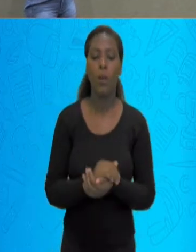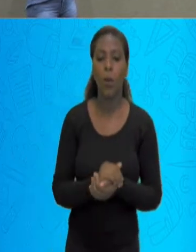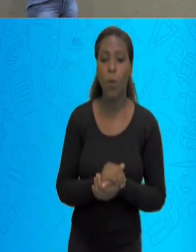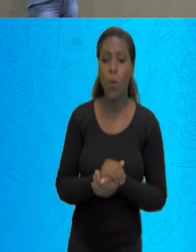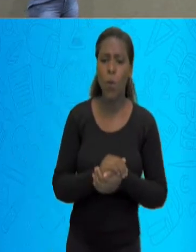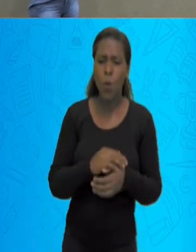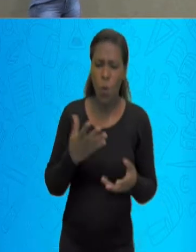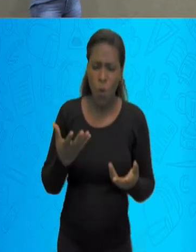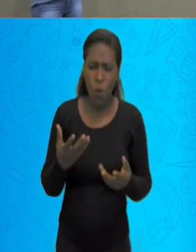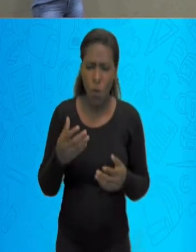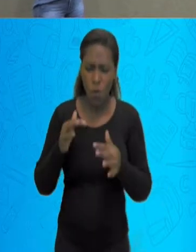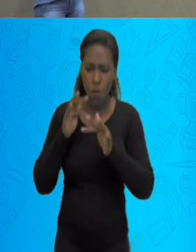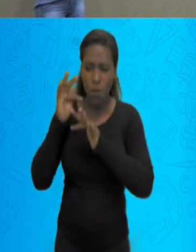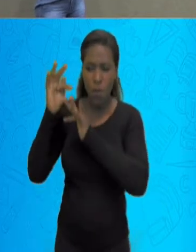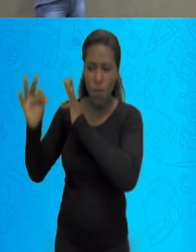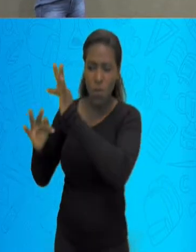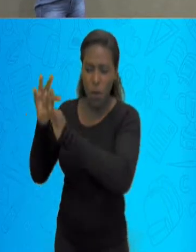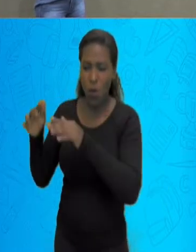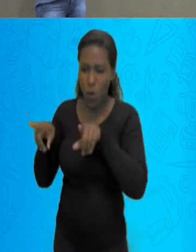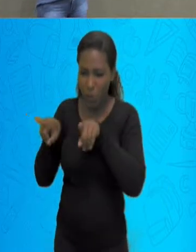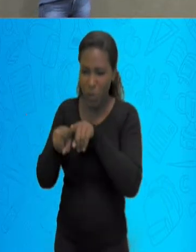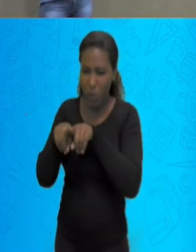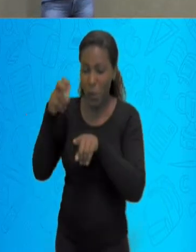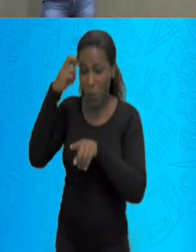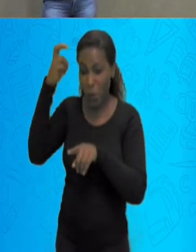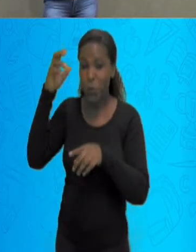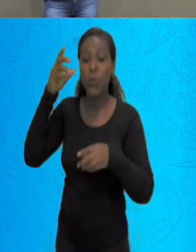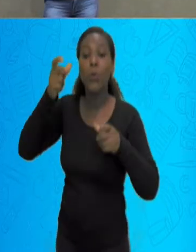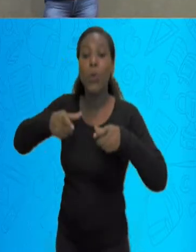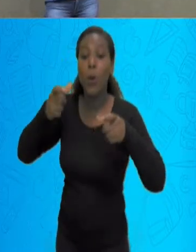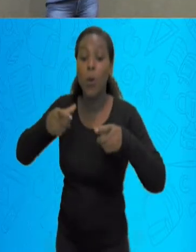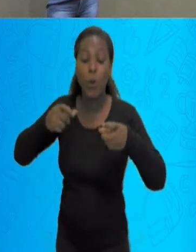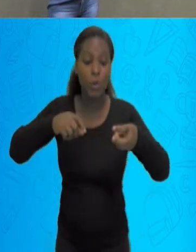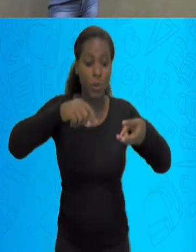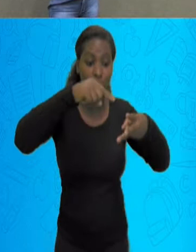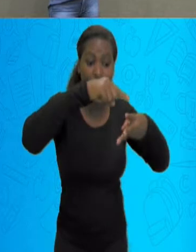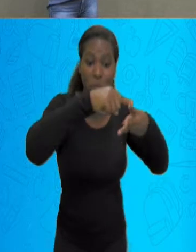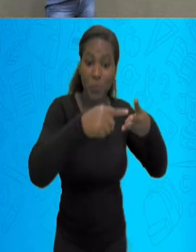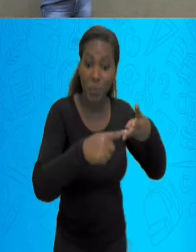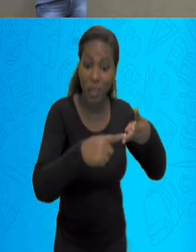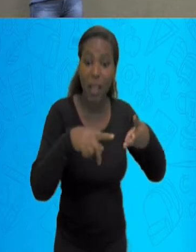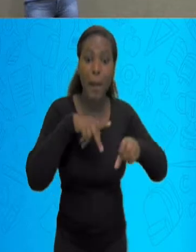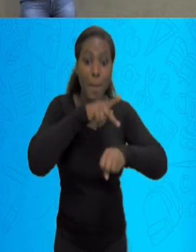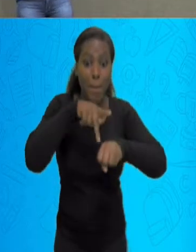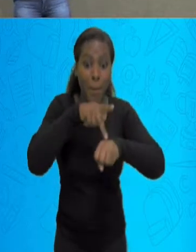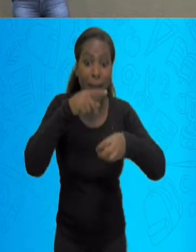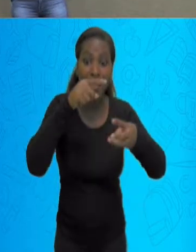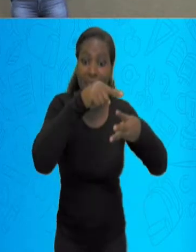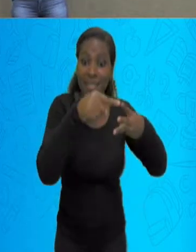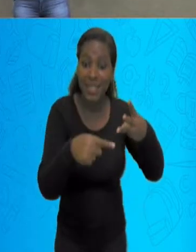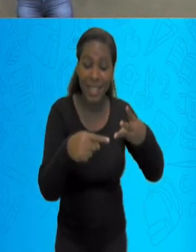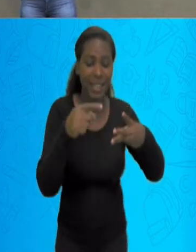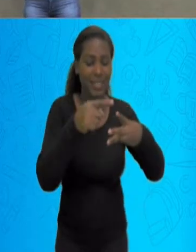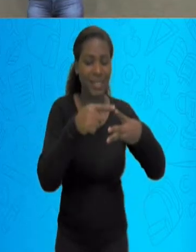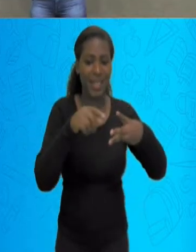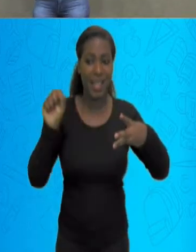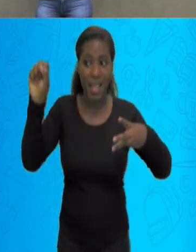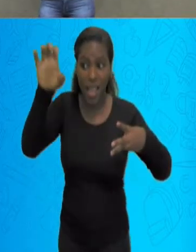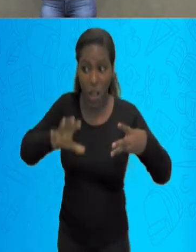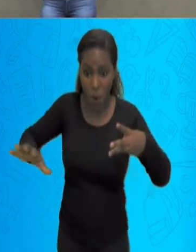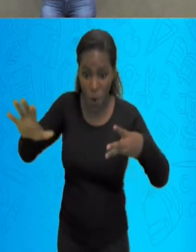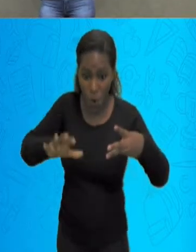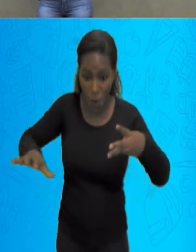como também da cultura de povos africanos e dos povos indígenas. Então, houve